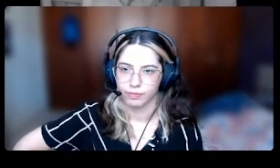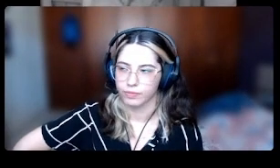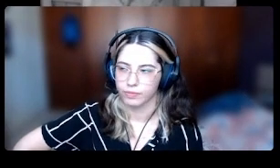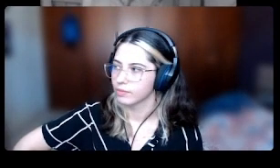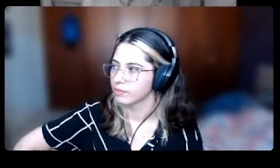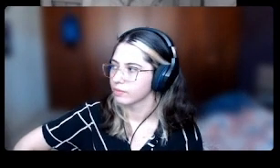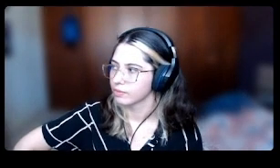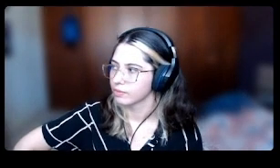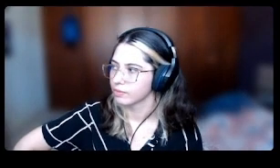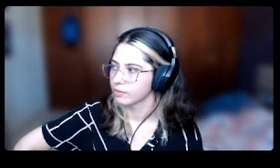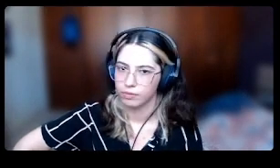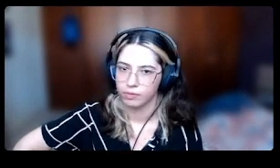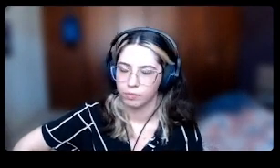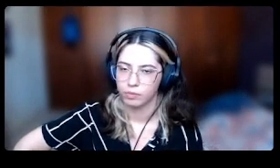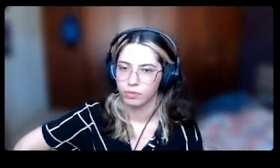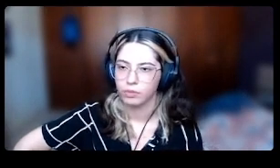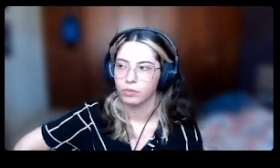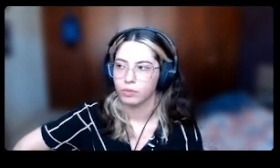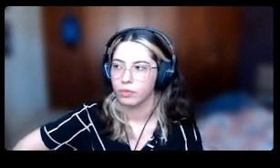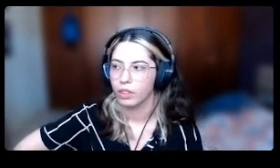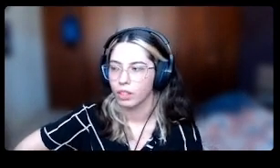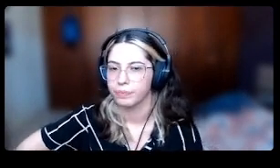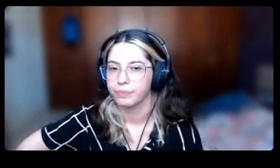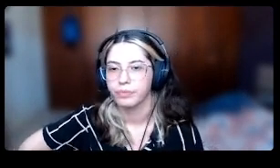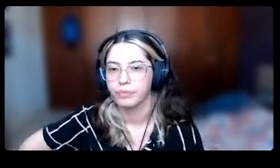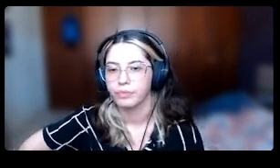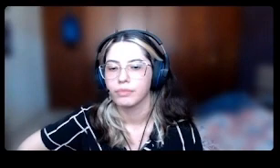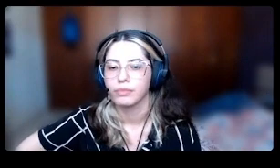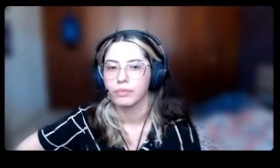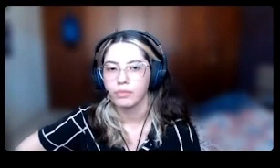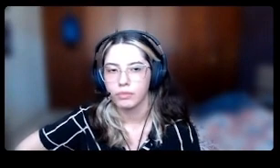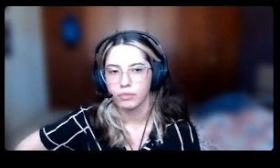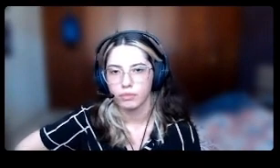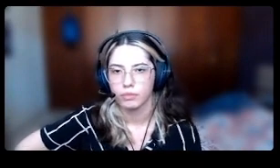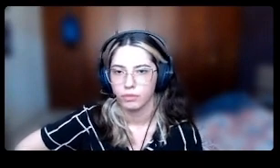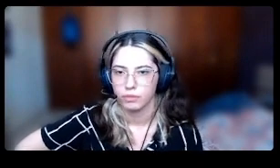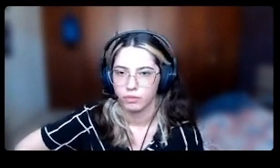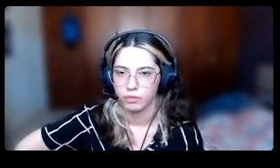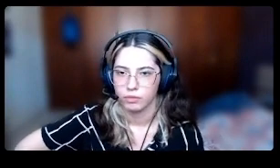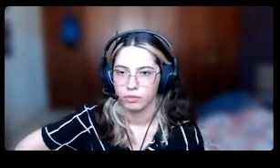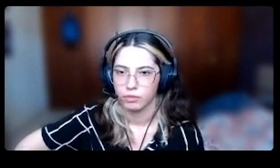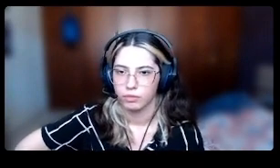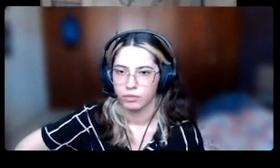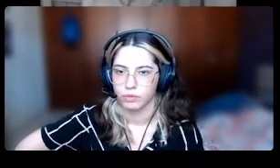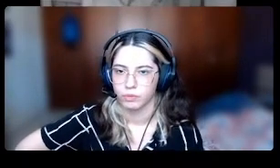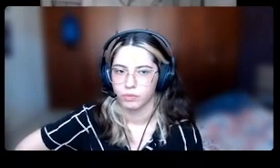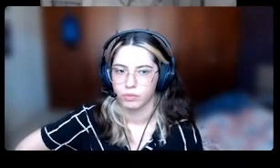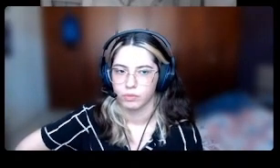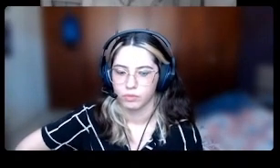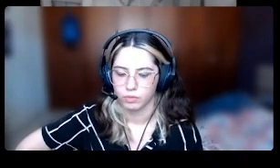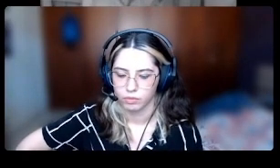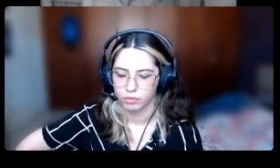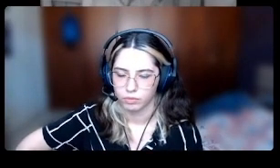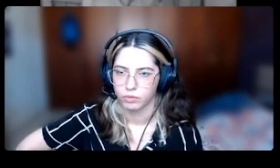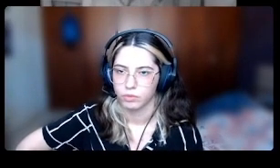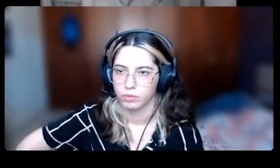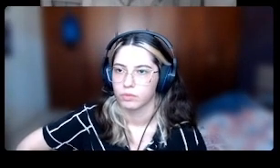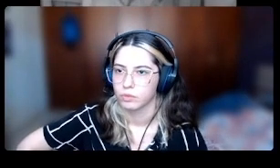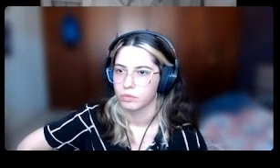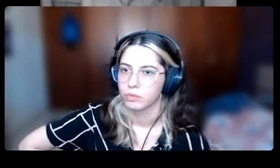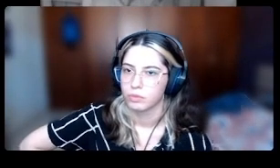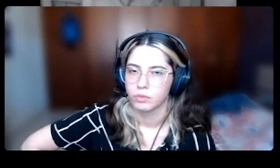uma comparação, né, dos ensaios realizados em cada laboratório, observando as semelhanças, diferenças e os resultados